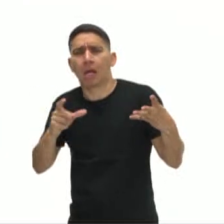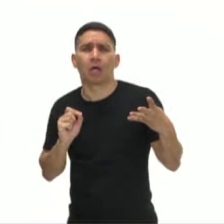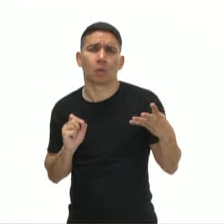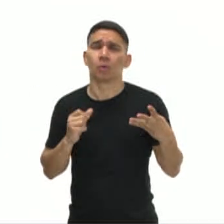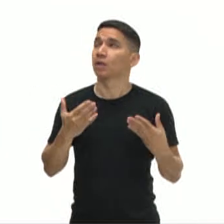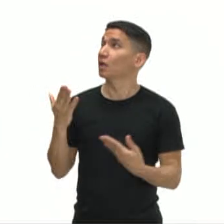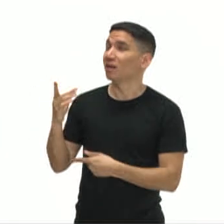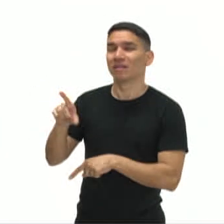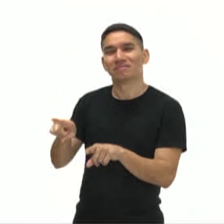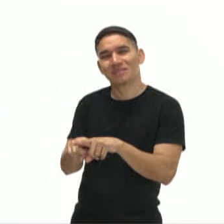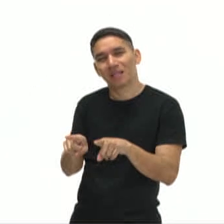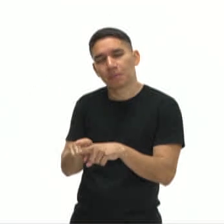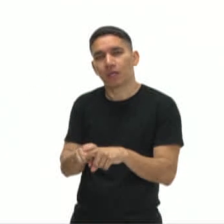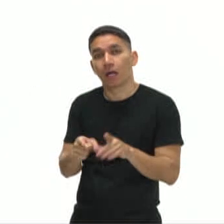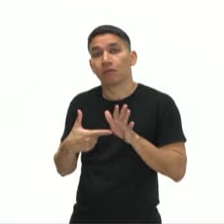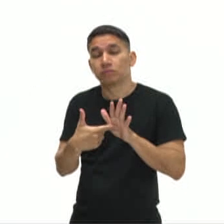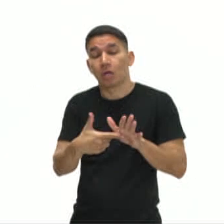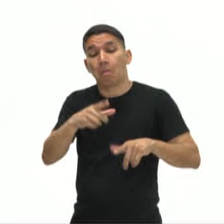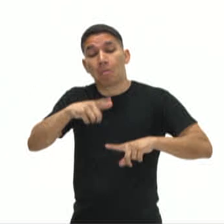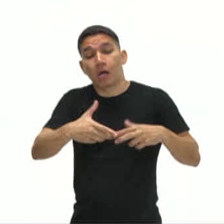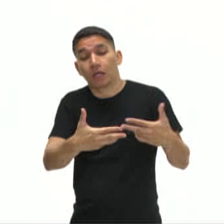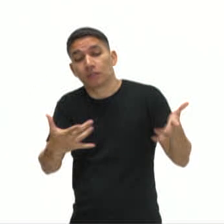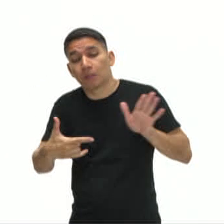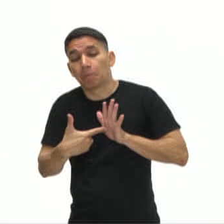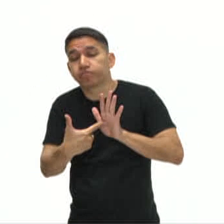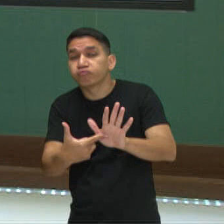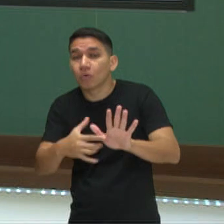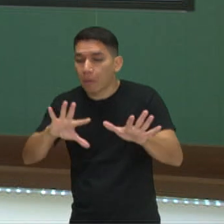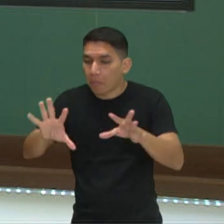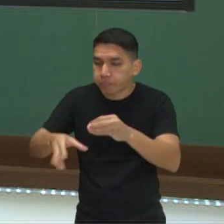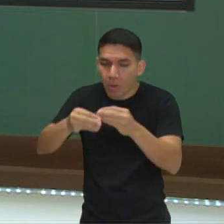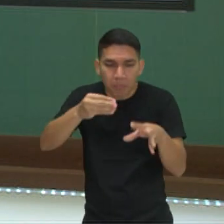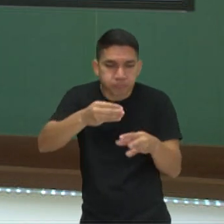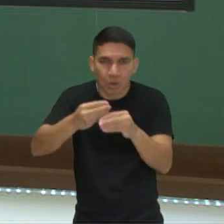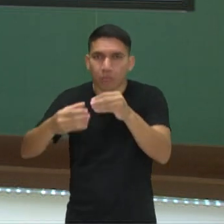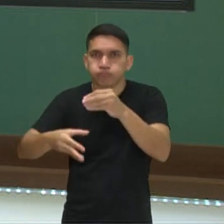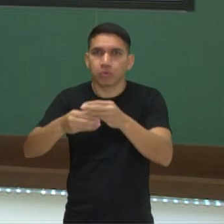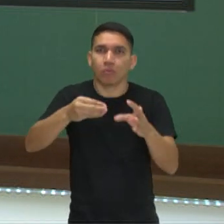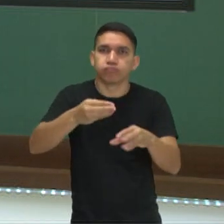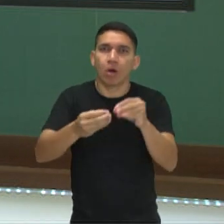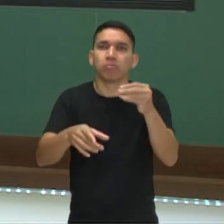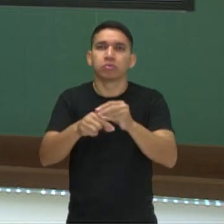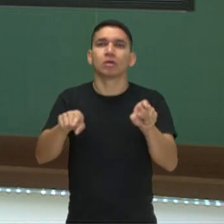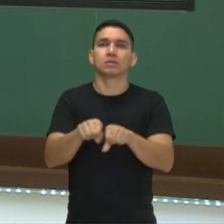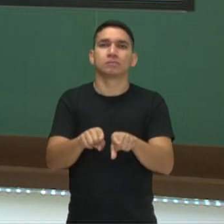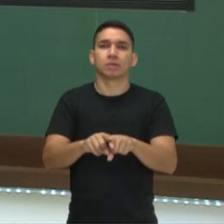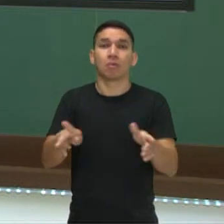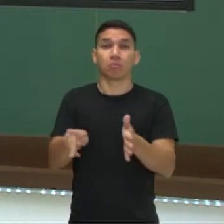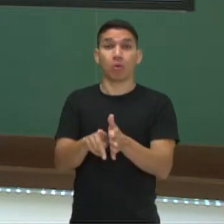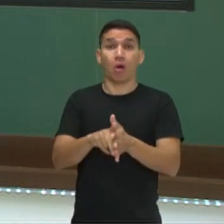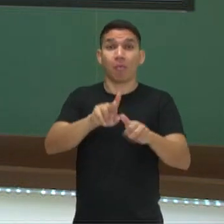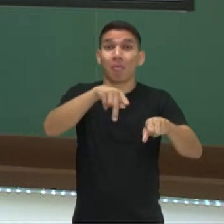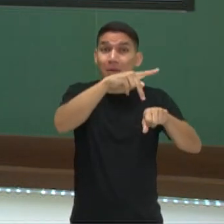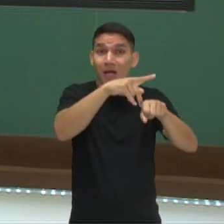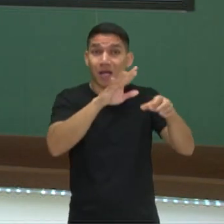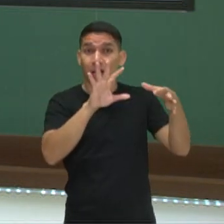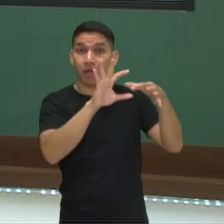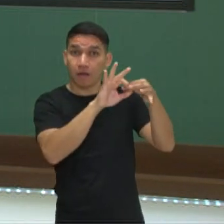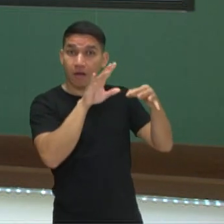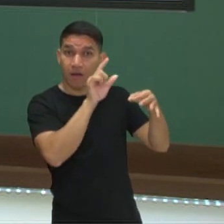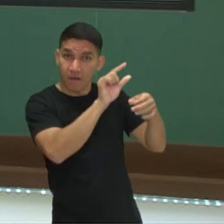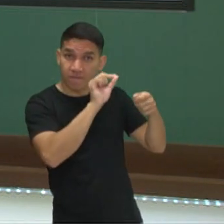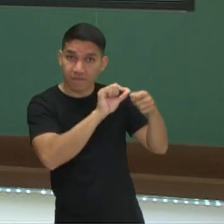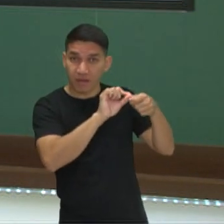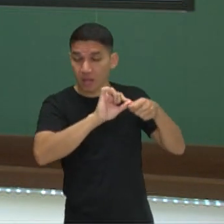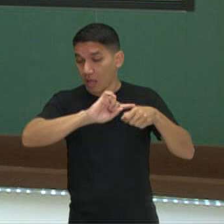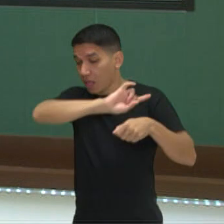Elas também trazem peças e componentes. Então, traz dos seus países as peças fabricadas e monta-se no